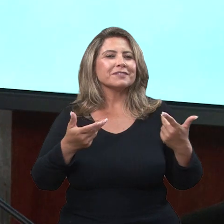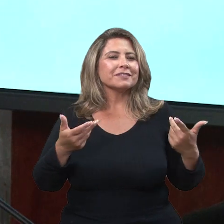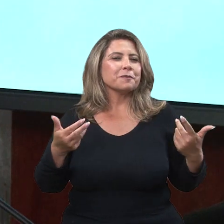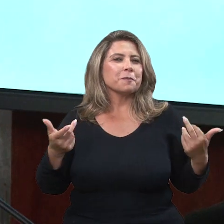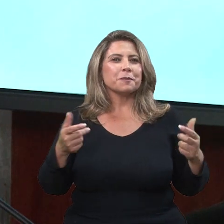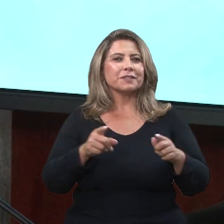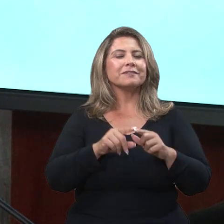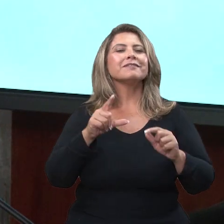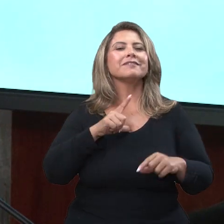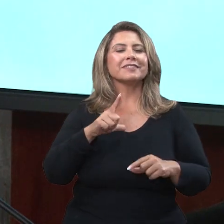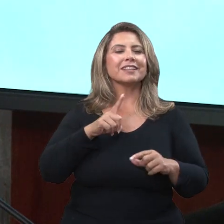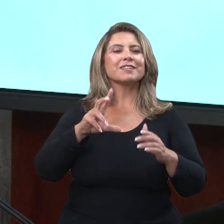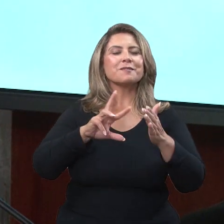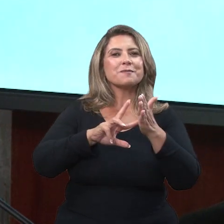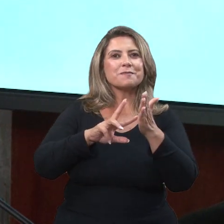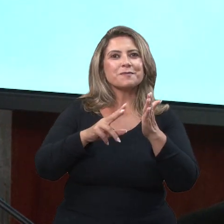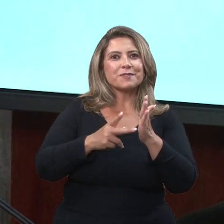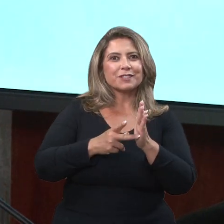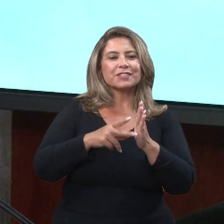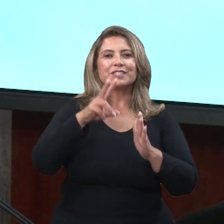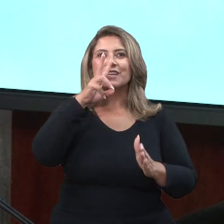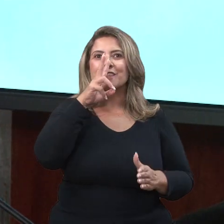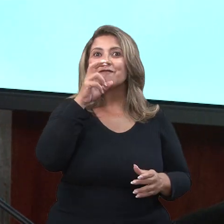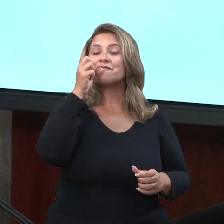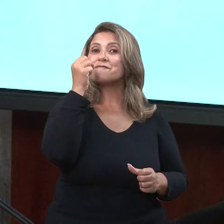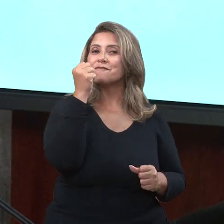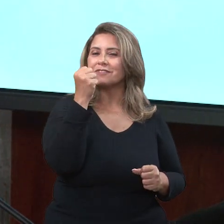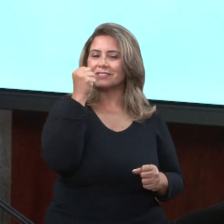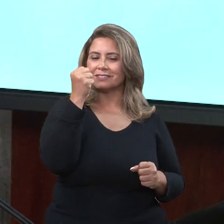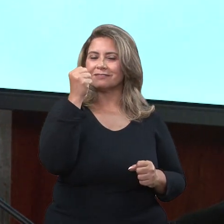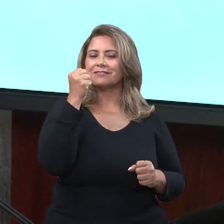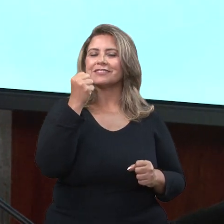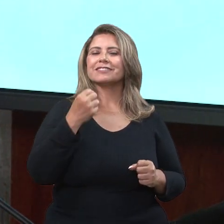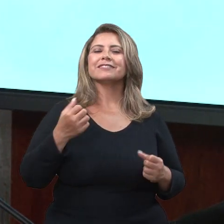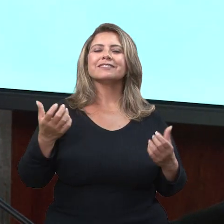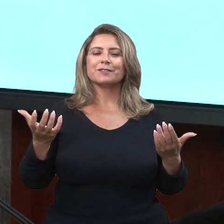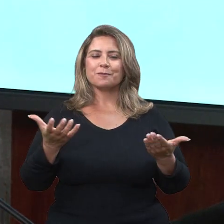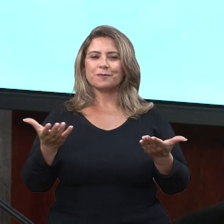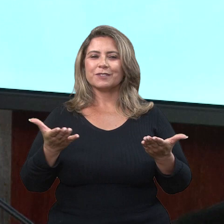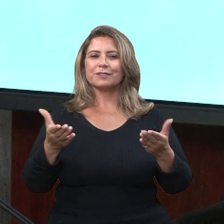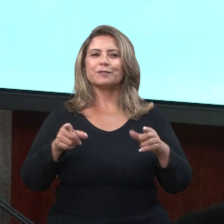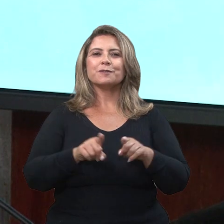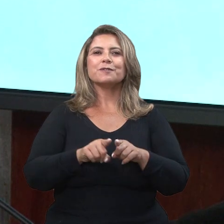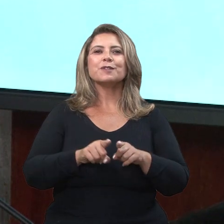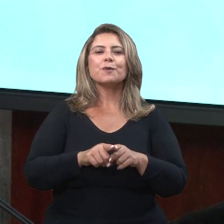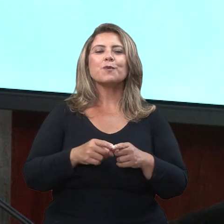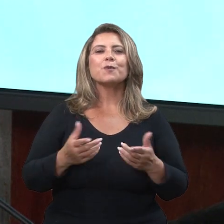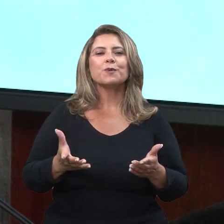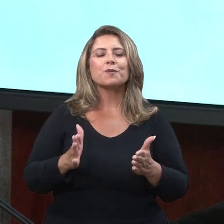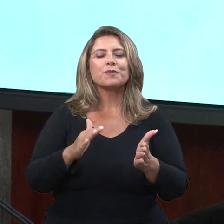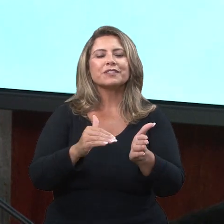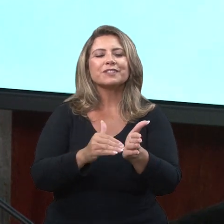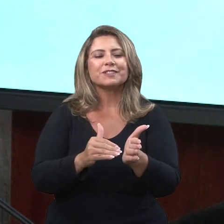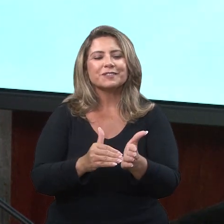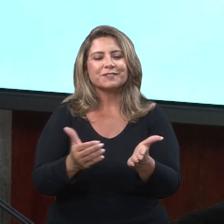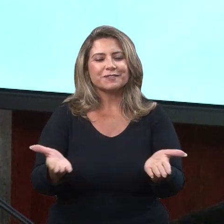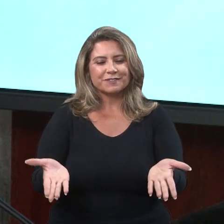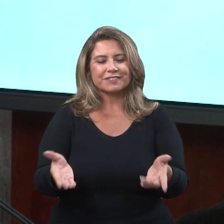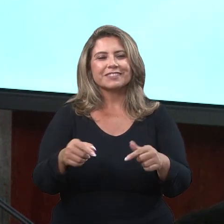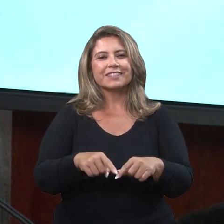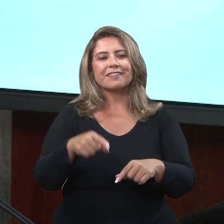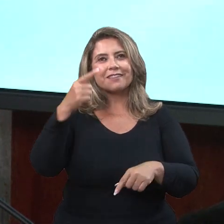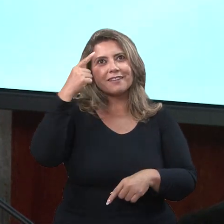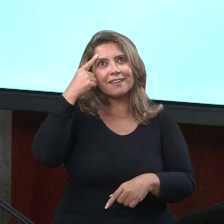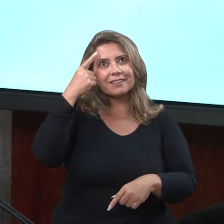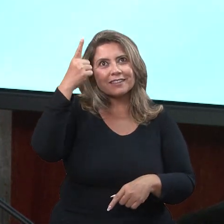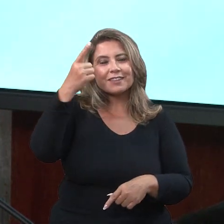palavras que têm significados muito fortes, e a gente quer deixar aqui como palavra final a nossa intenção de